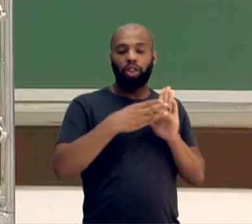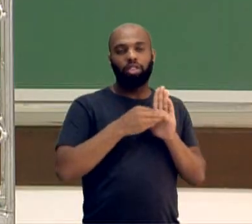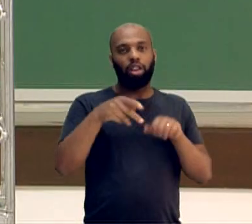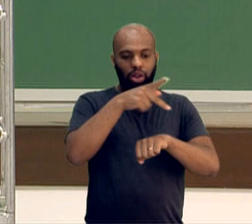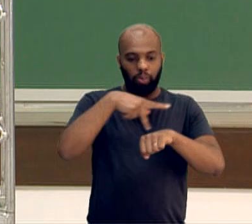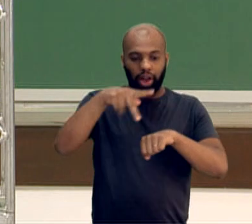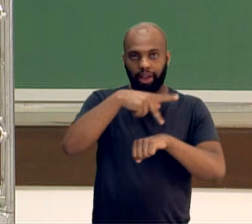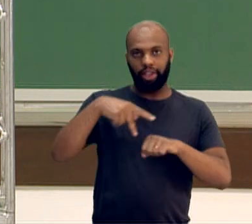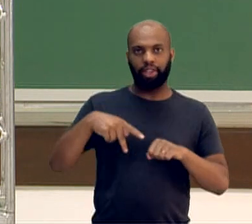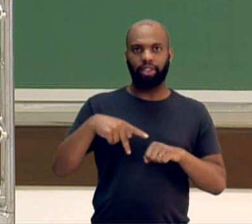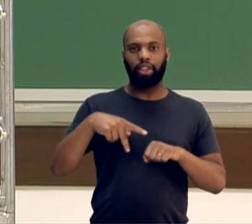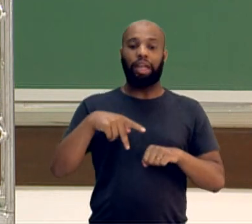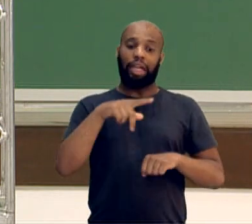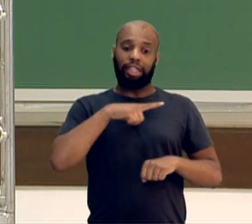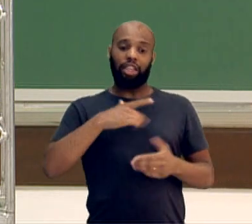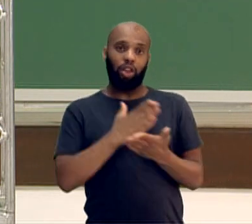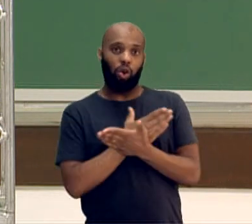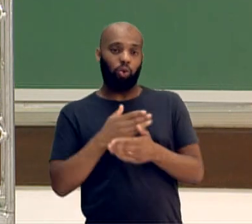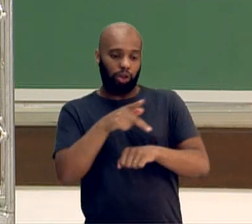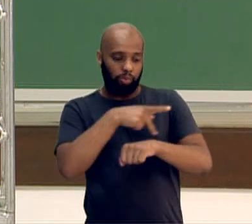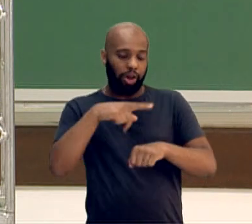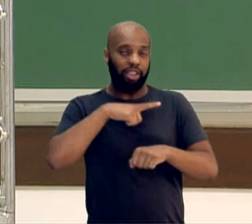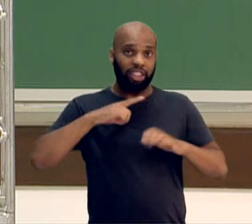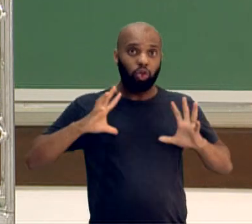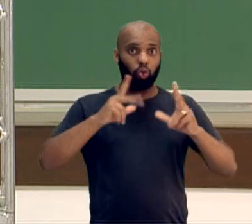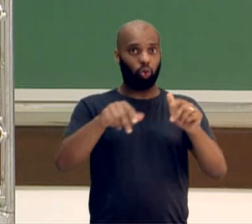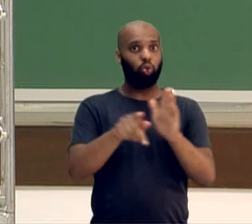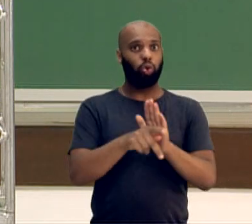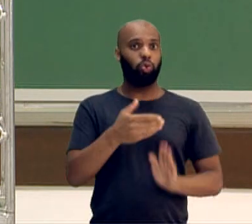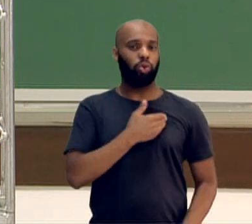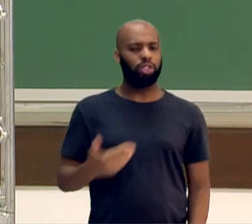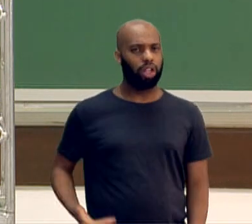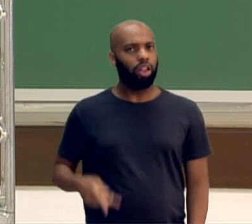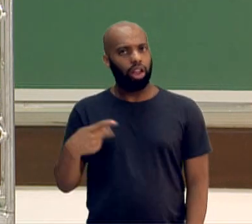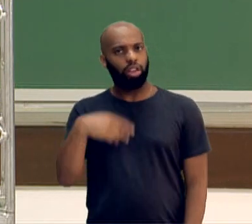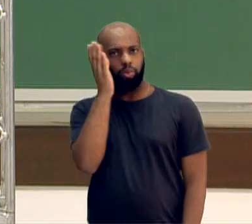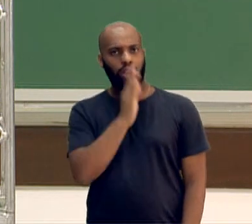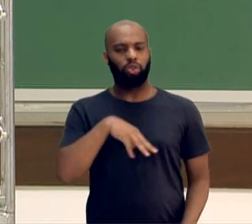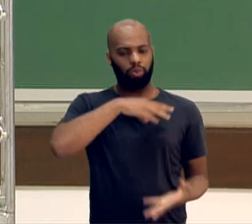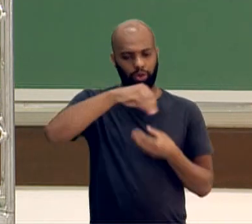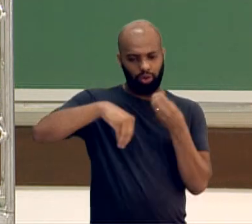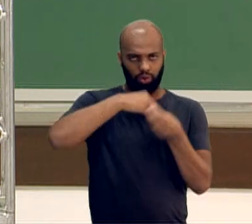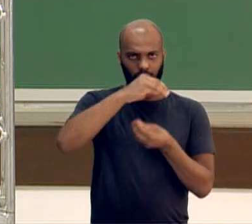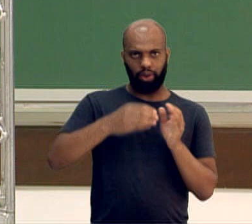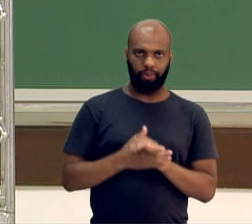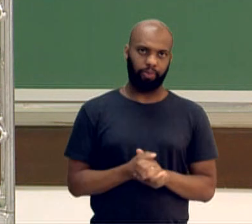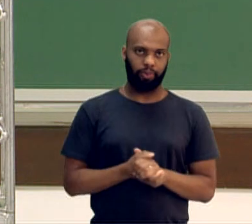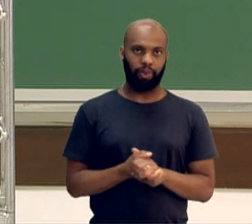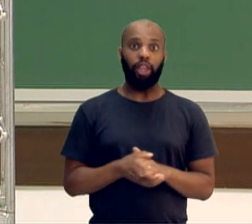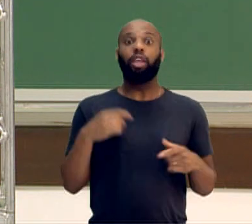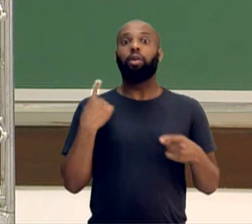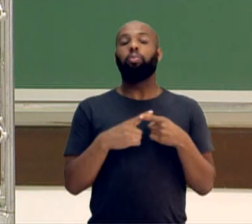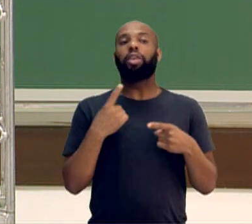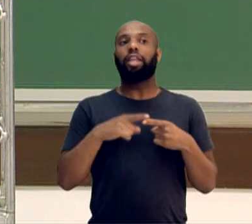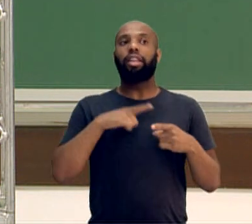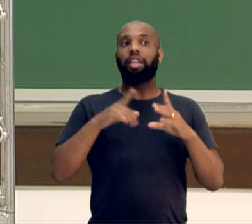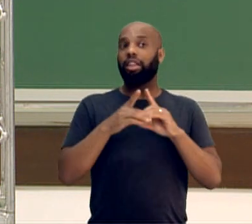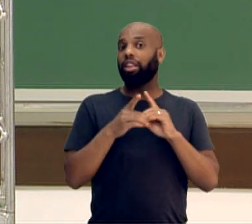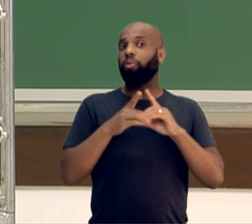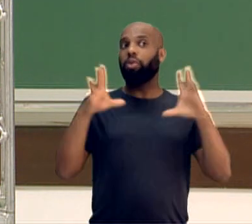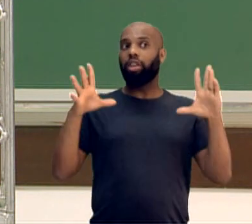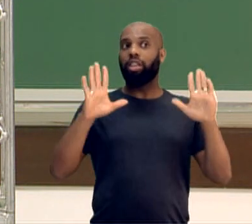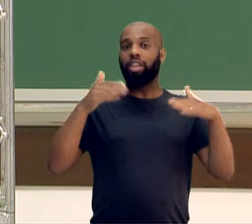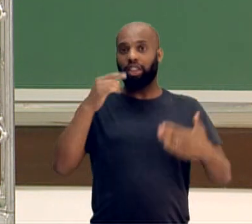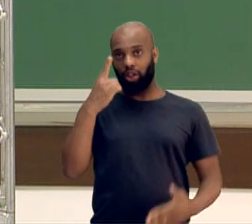países que você vai ter tudo do Estado. O Brasil é um pouco misto nessa questão. Então, por mais que sejam democráticos, né, a ideia de